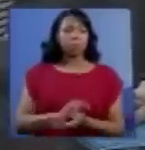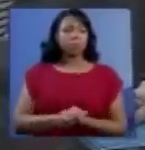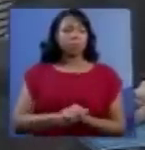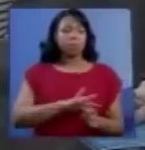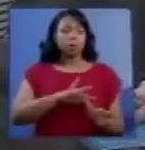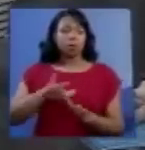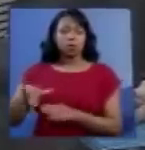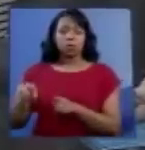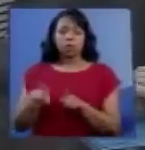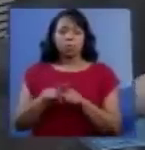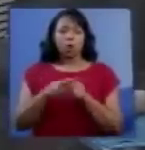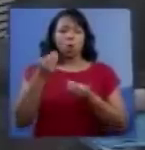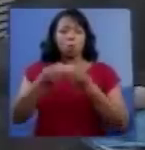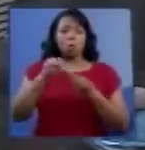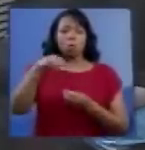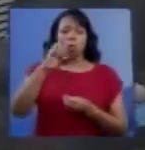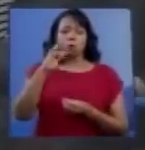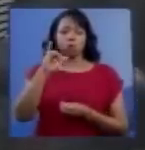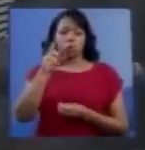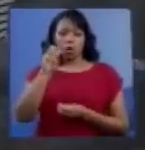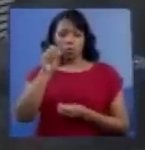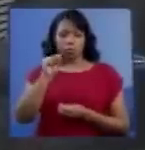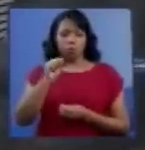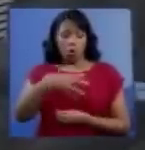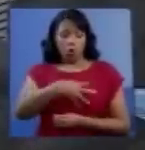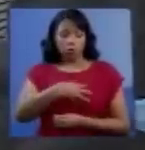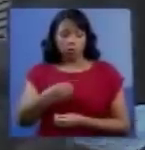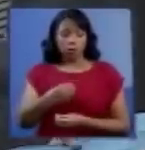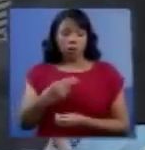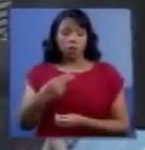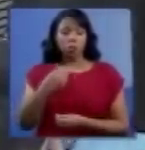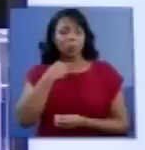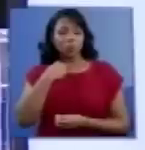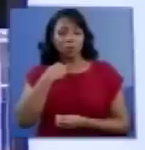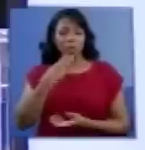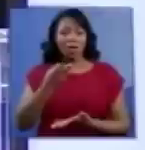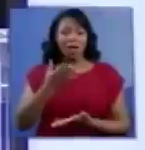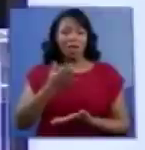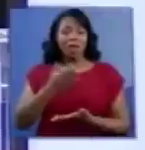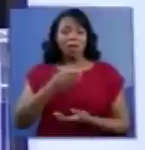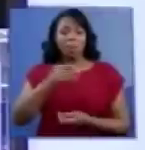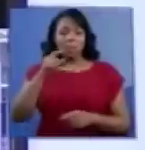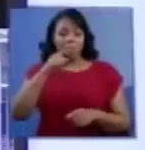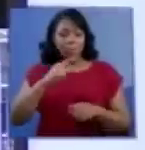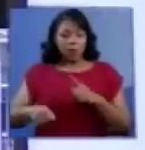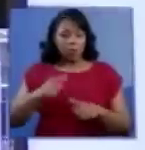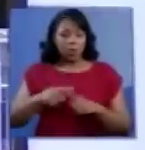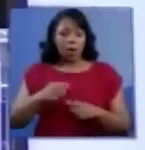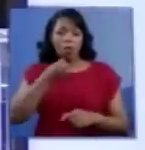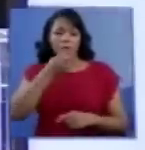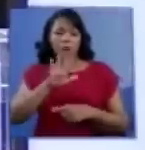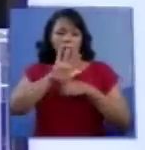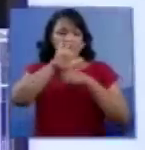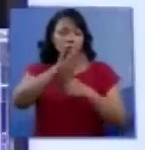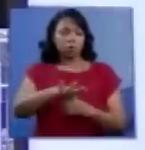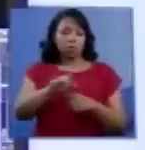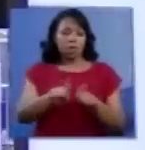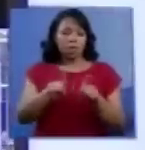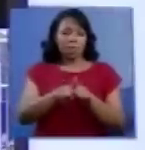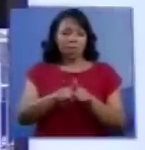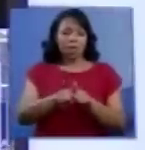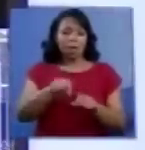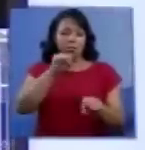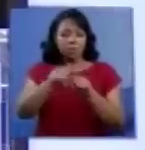motivos idosos os filhos não poderiam alegar para justificar a boa ação de eliminar seus pais